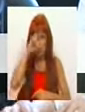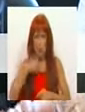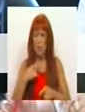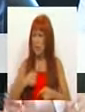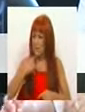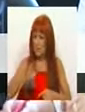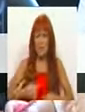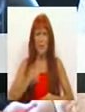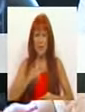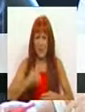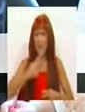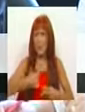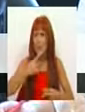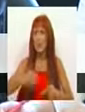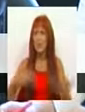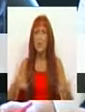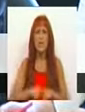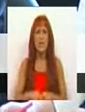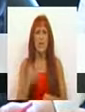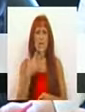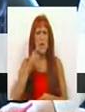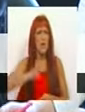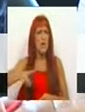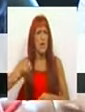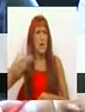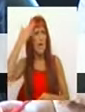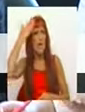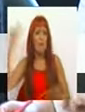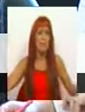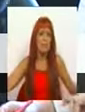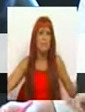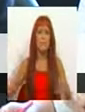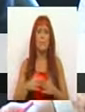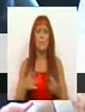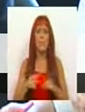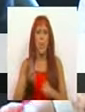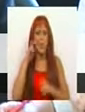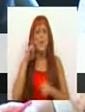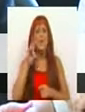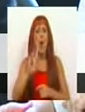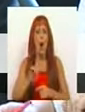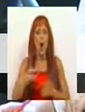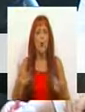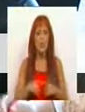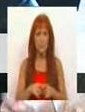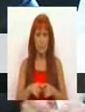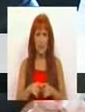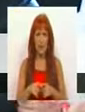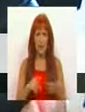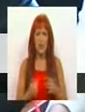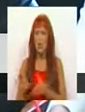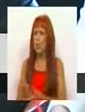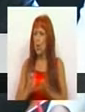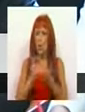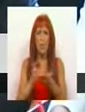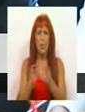ser sucessivamente anunciado. Há 1,5 milhões de euros previstos. Procurámos identificar as fontes deste